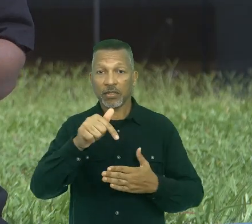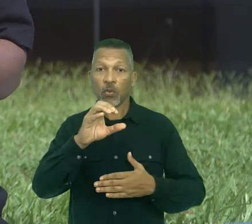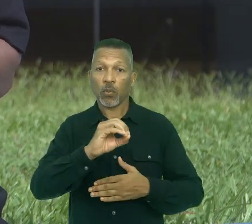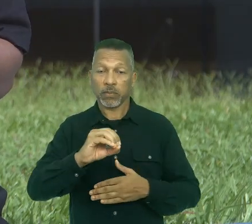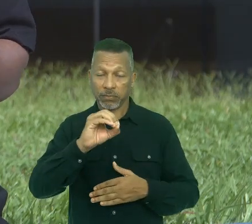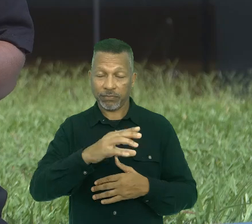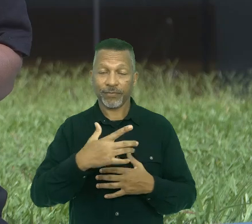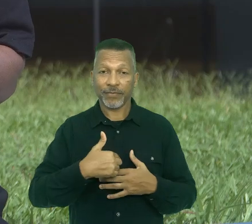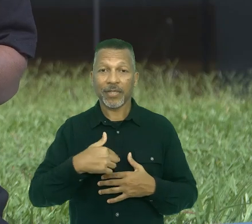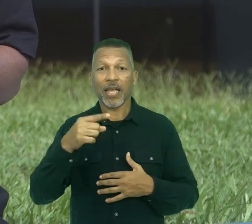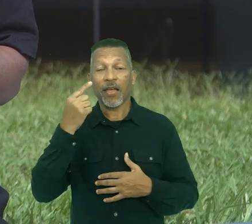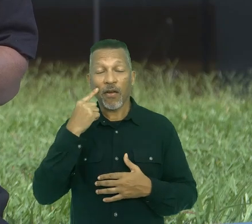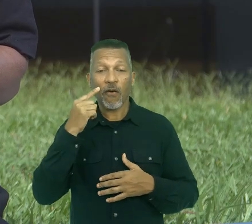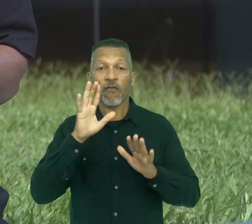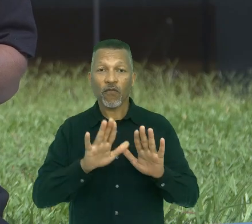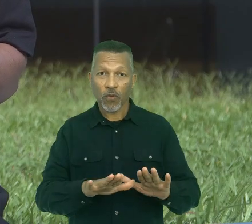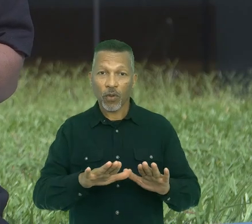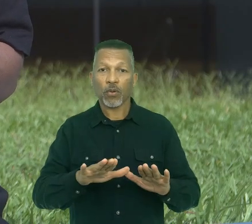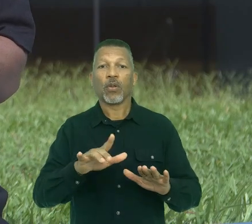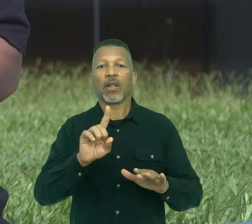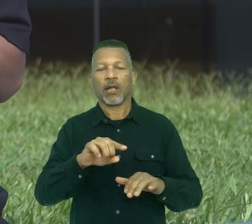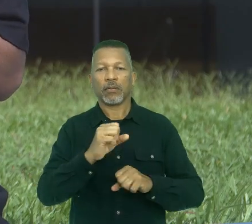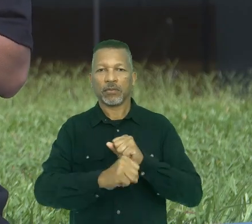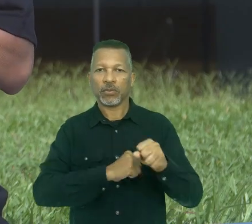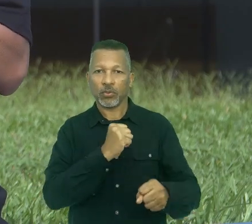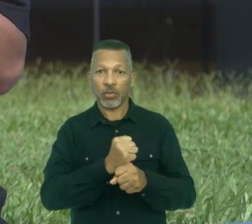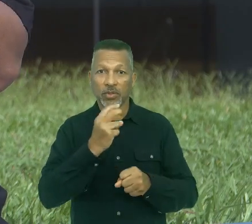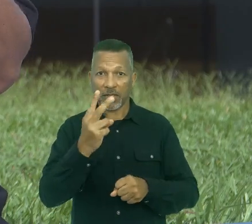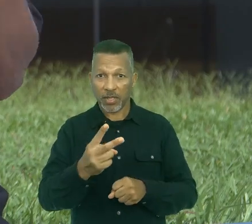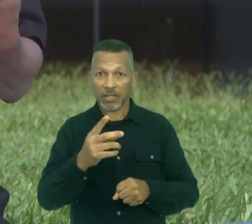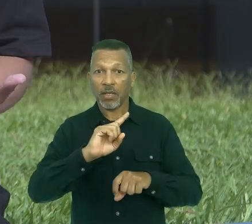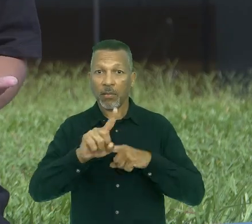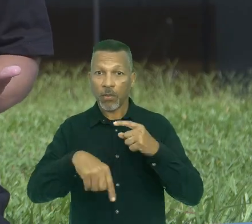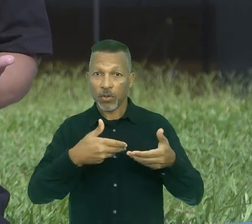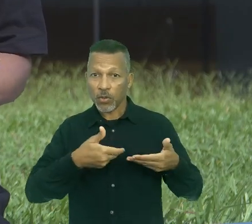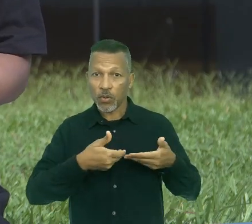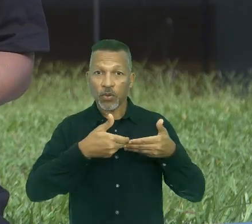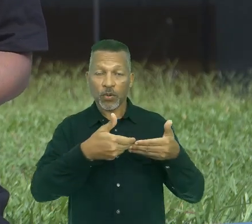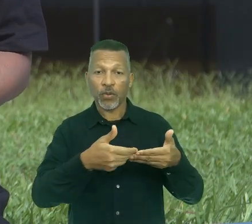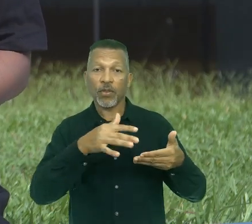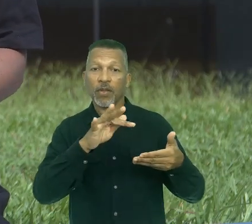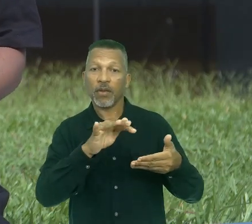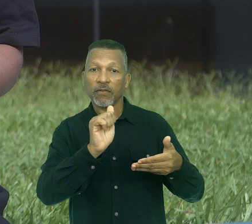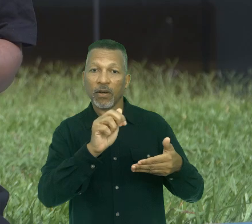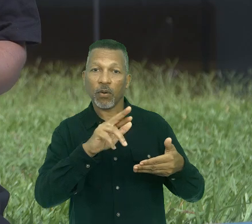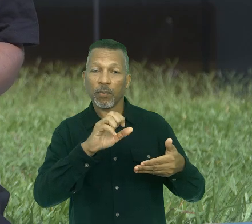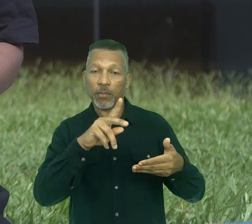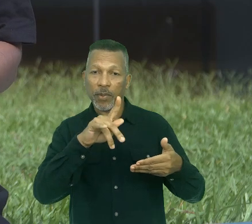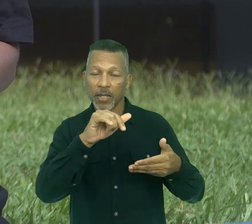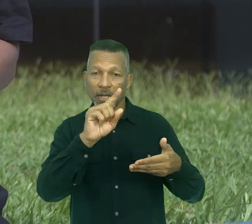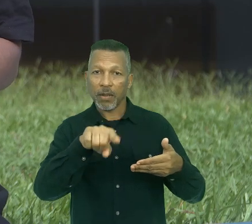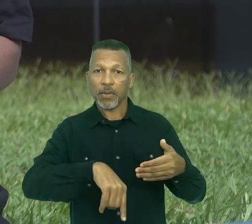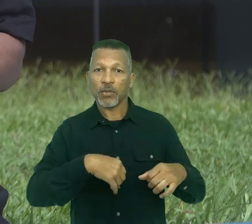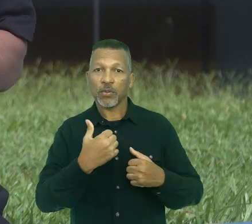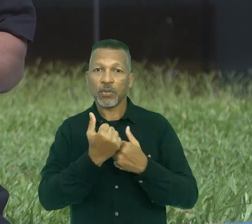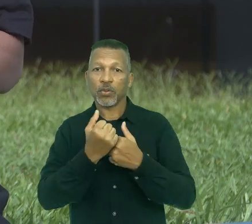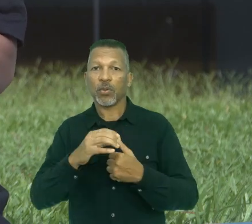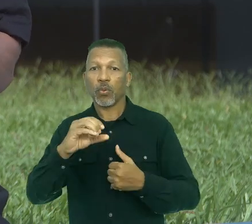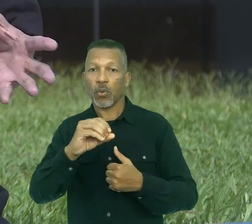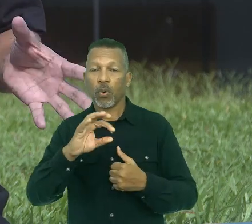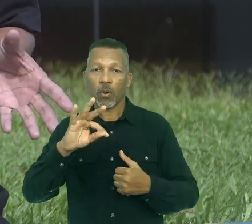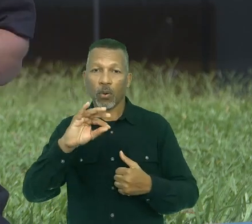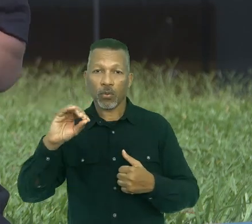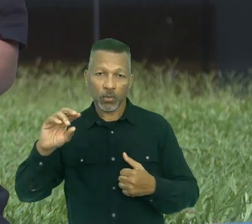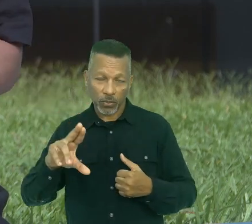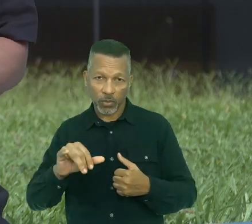e aí eu fico na Escola 7 de Outubro 2 anos, em seguida eu recebo o convite do Farroupilha para poder substituir o Otton no espetáculo de uma